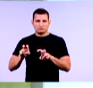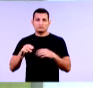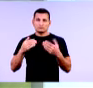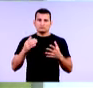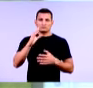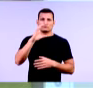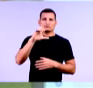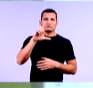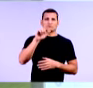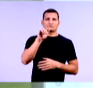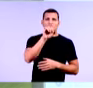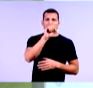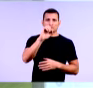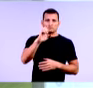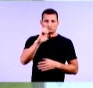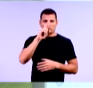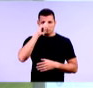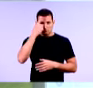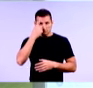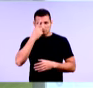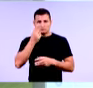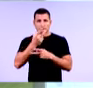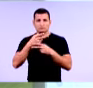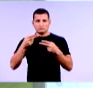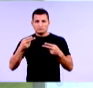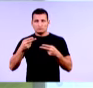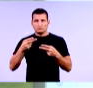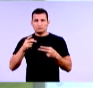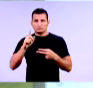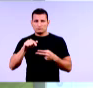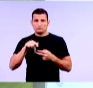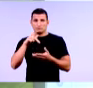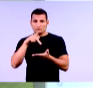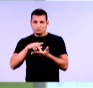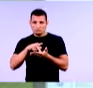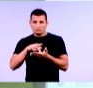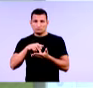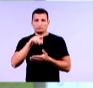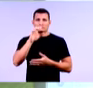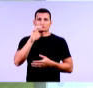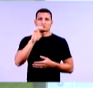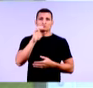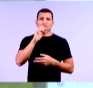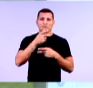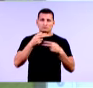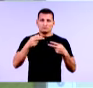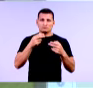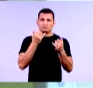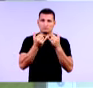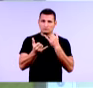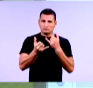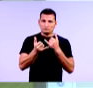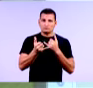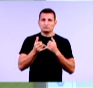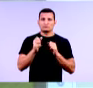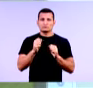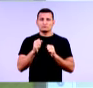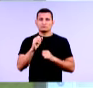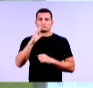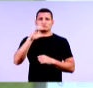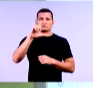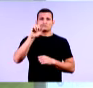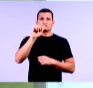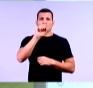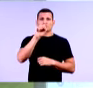classe é a ideia e o objeto é o real. Objetos parecidos são classificados da mesma maneira,